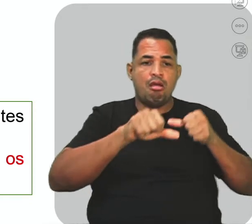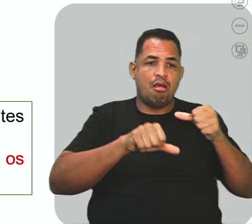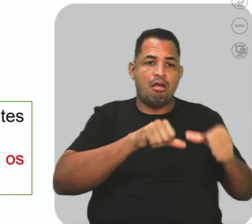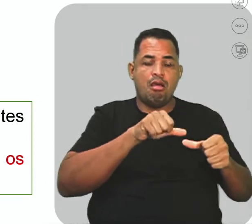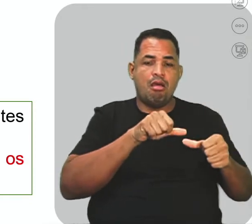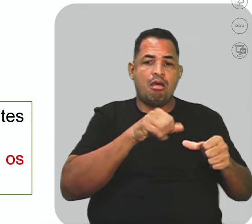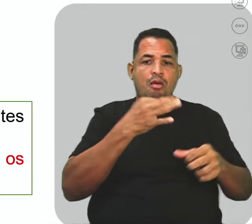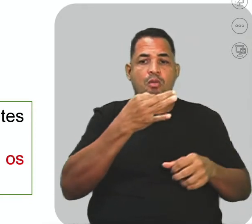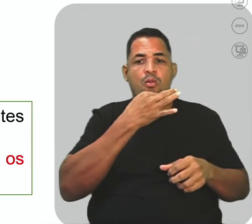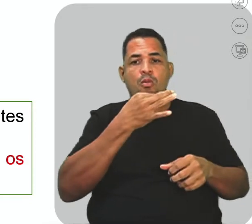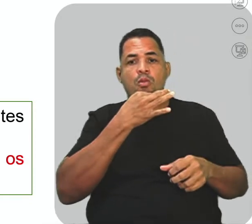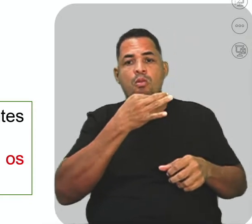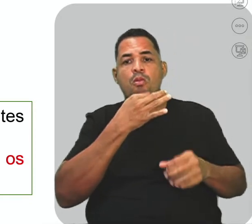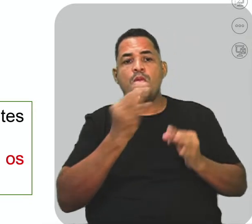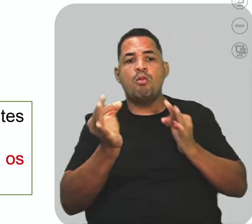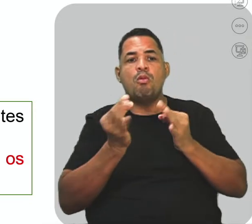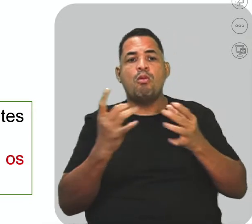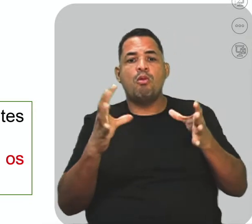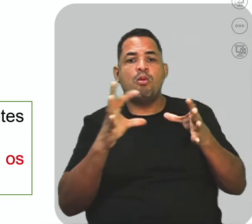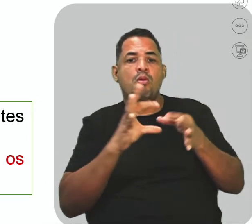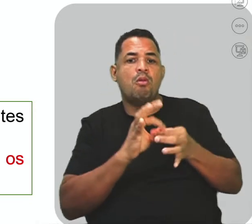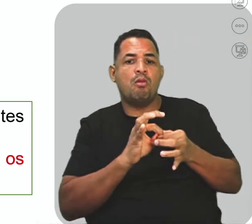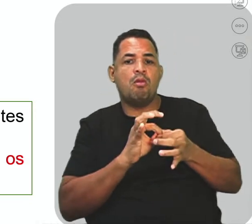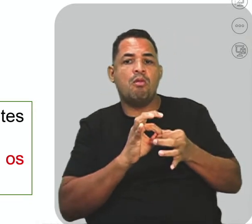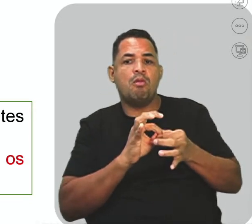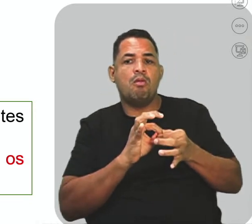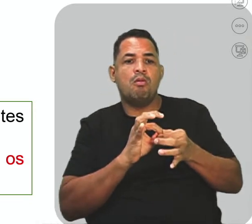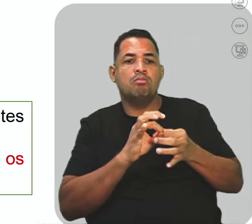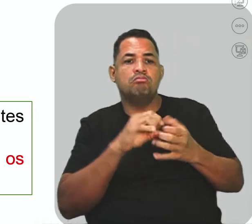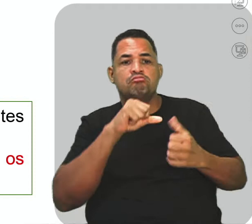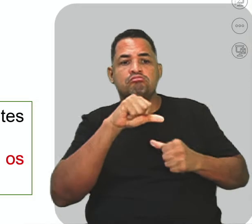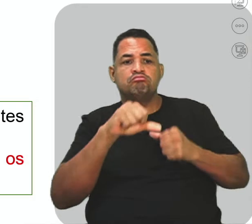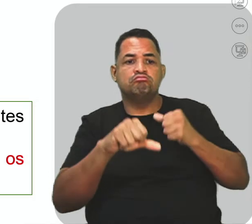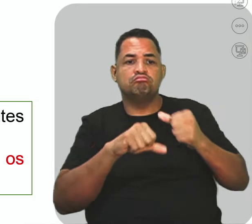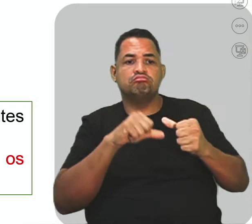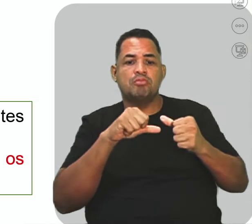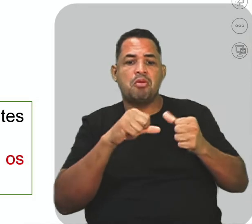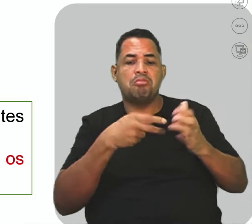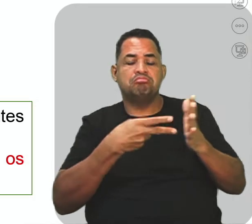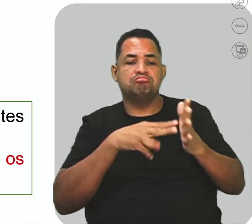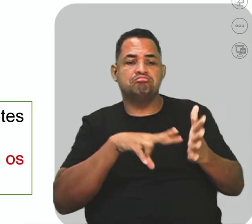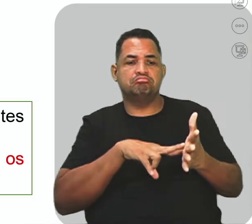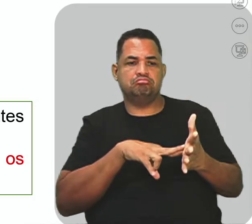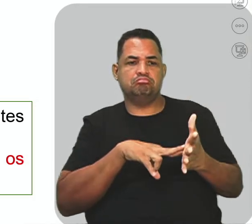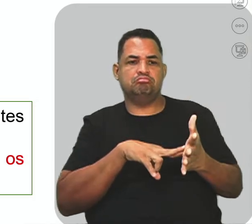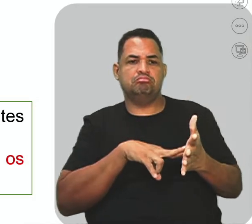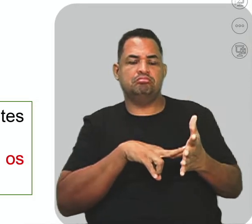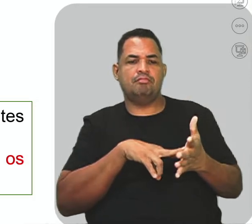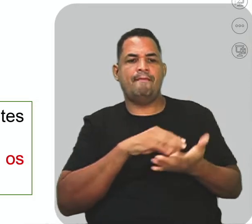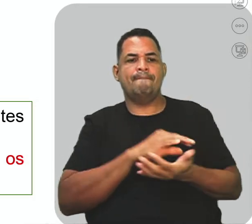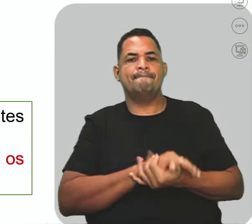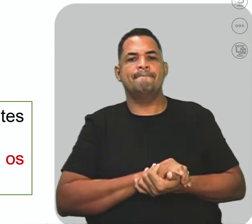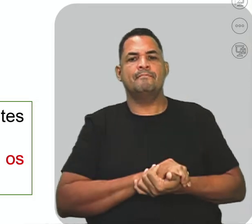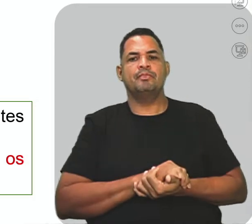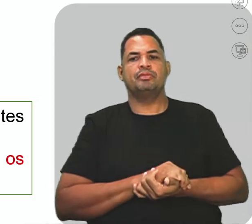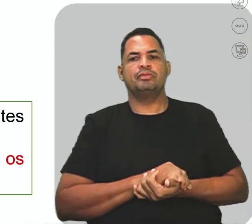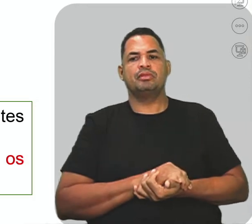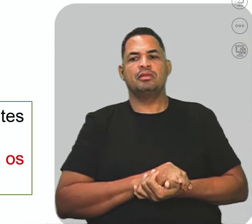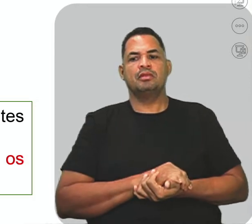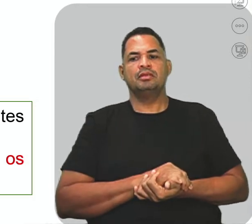argumentação e a troca de conjunção implica uma mudança de sentido. Tá? Então, vamos